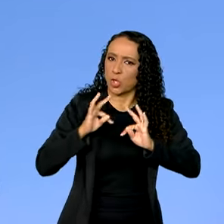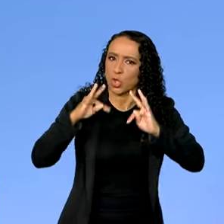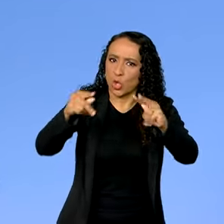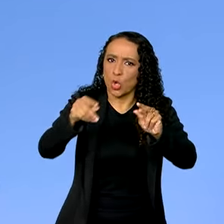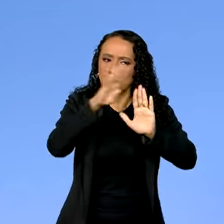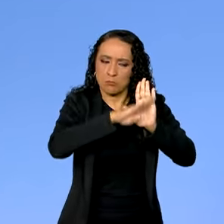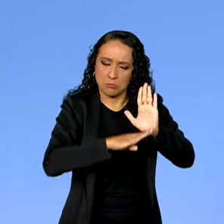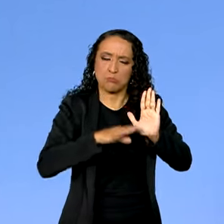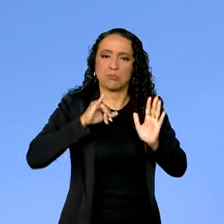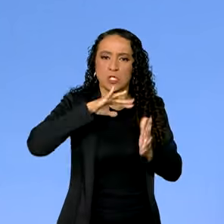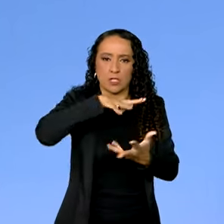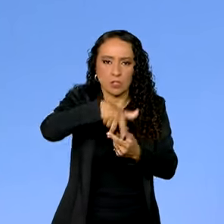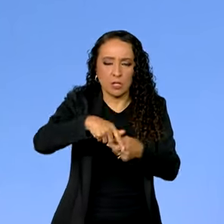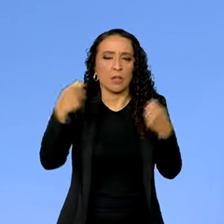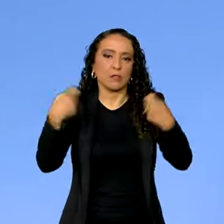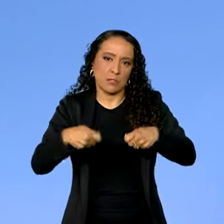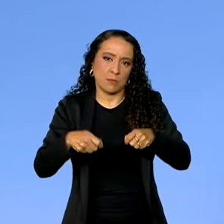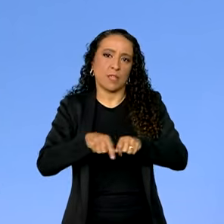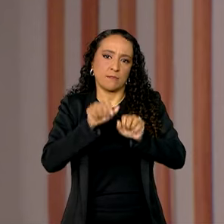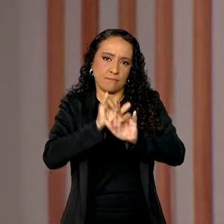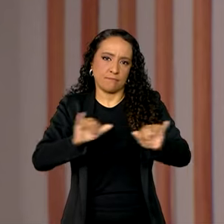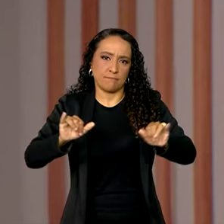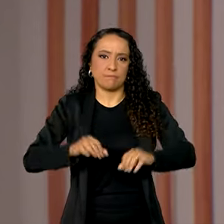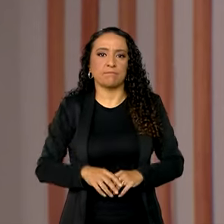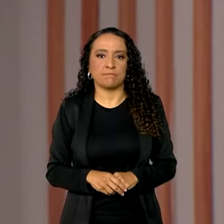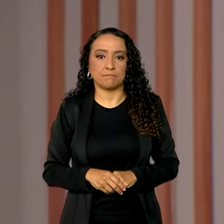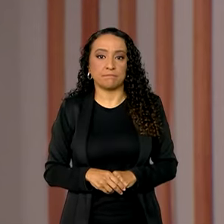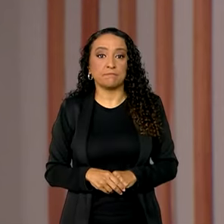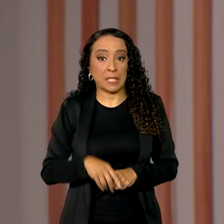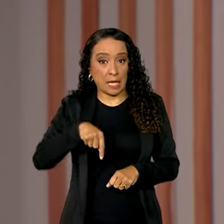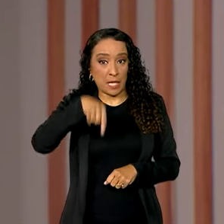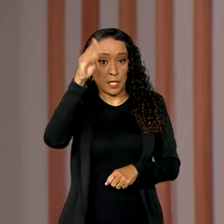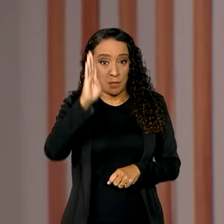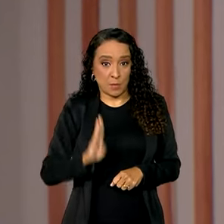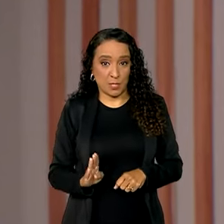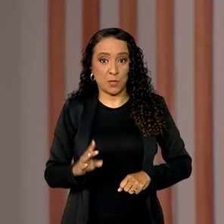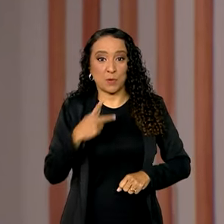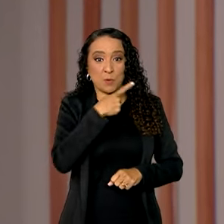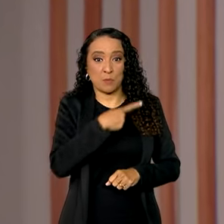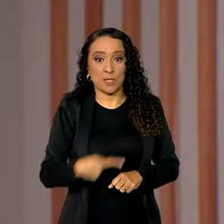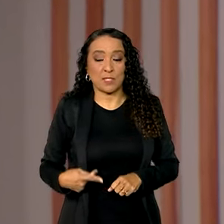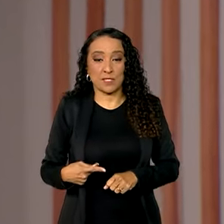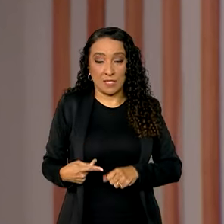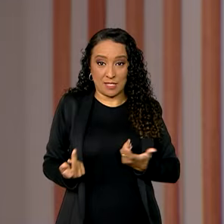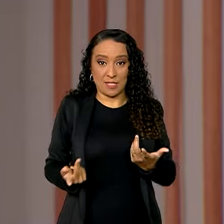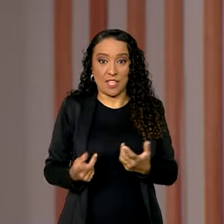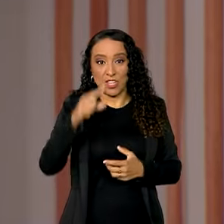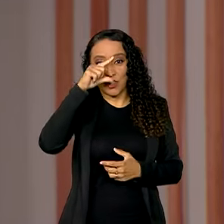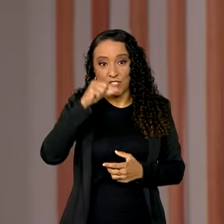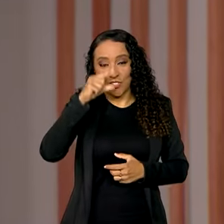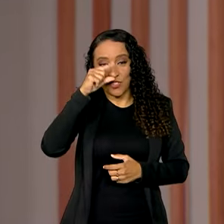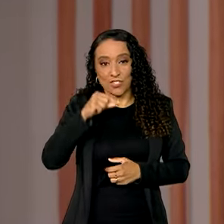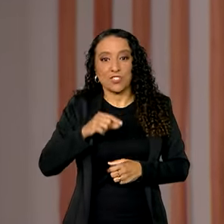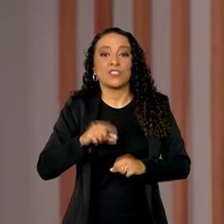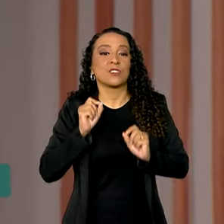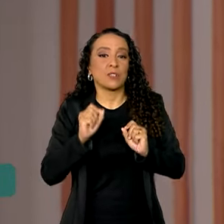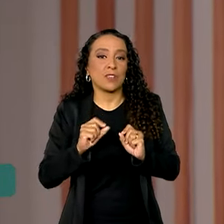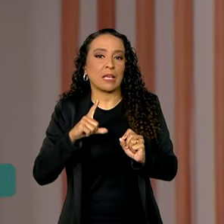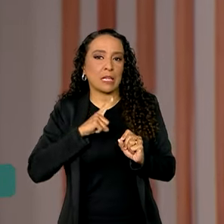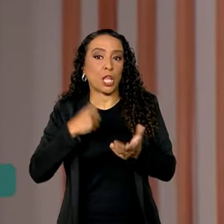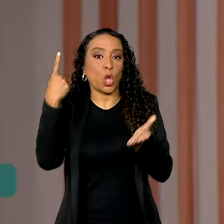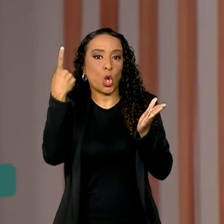internacional, também devem ser mencionados. E aqui no Brasil, o presidente em exercício, Geraldo Alckmin,